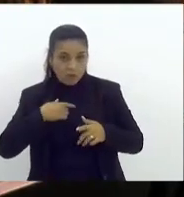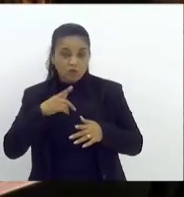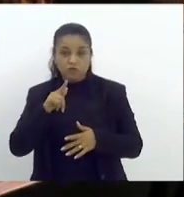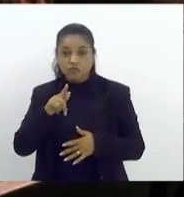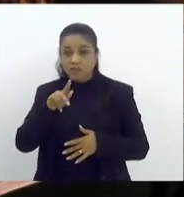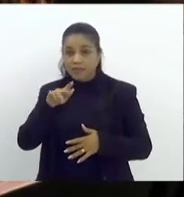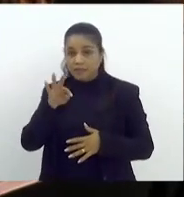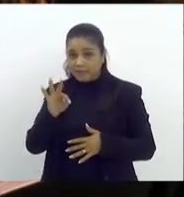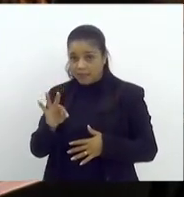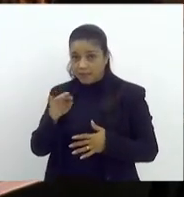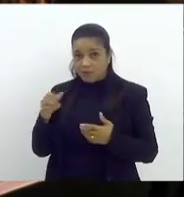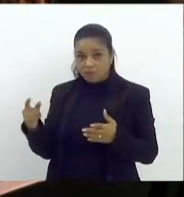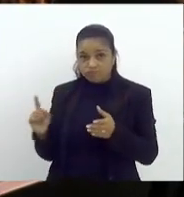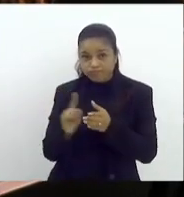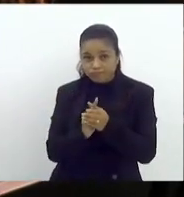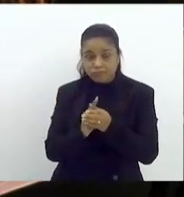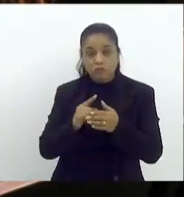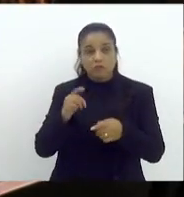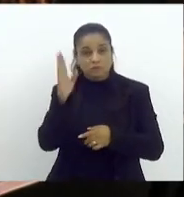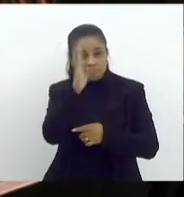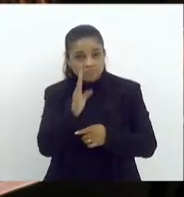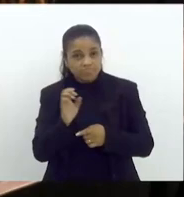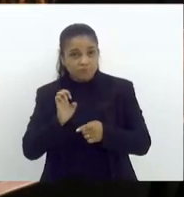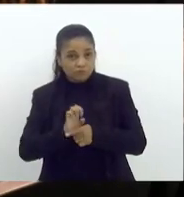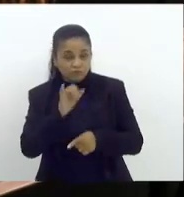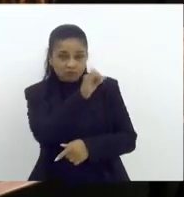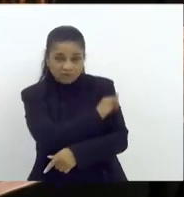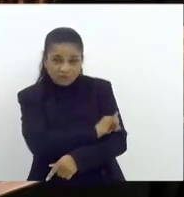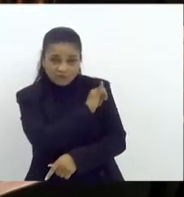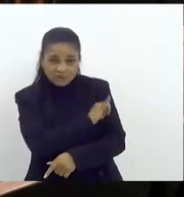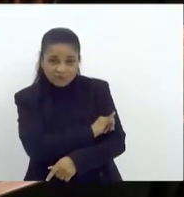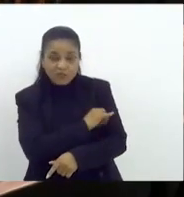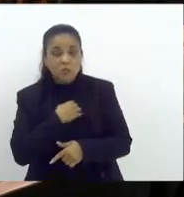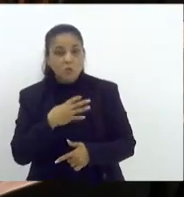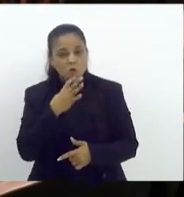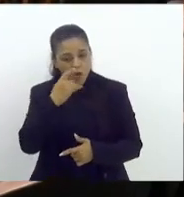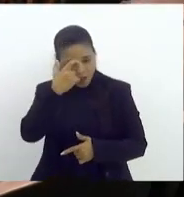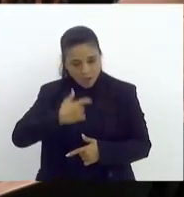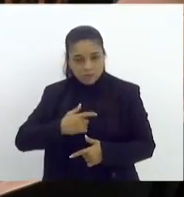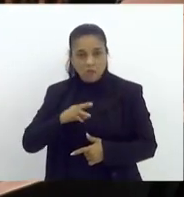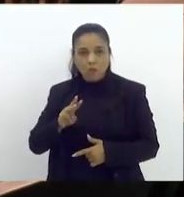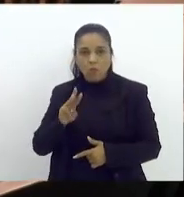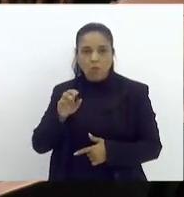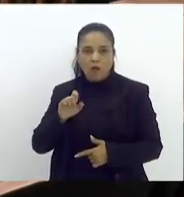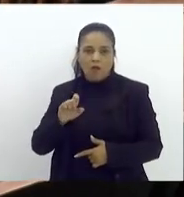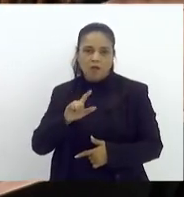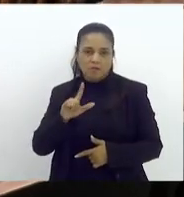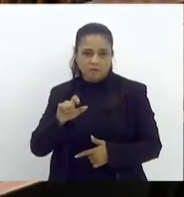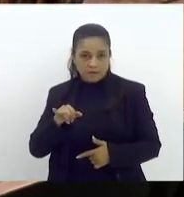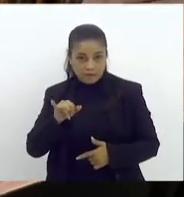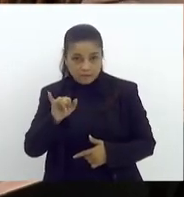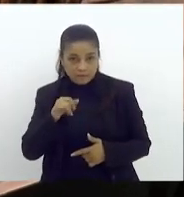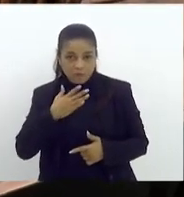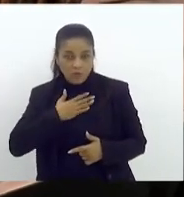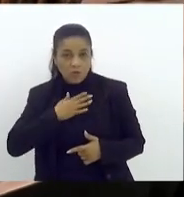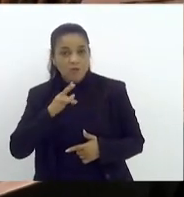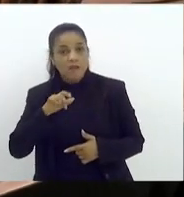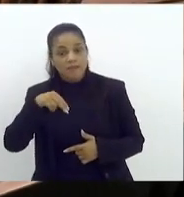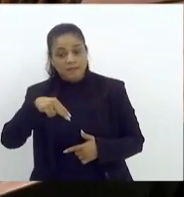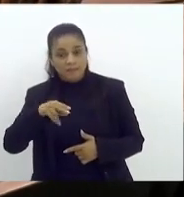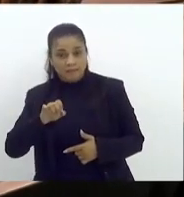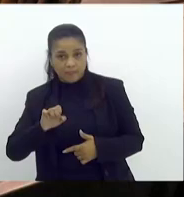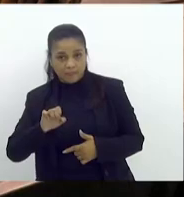que eu faço parte no nacional no Rio de Janeiro porque quem me conhece meu nome é Wesley mas não conhece mais como